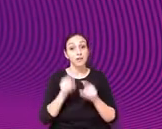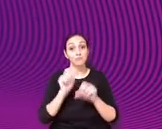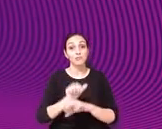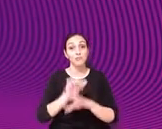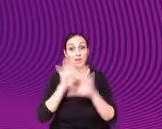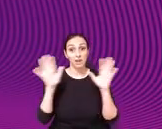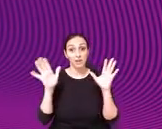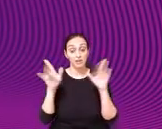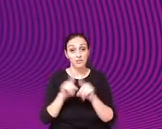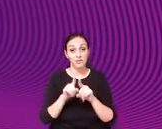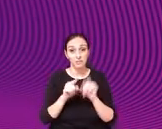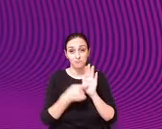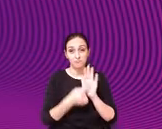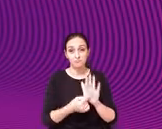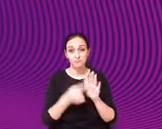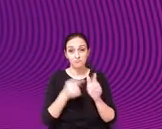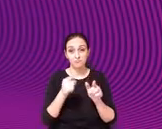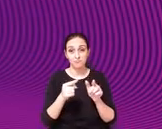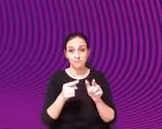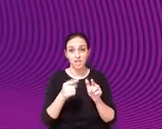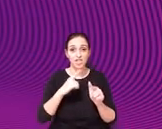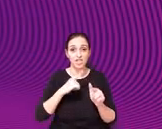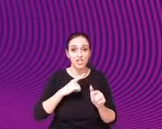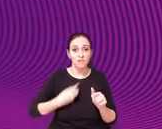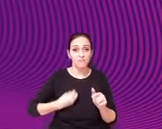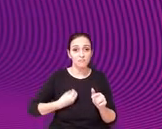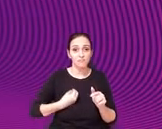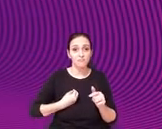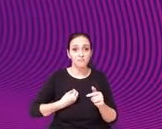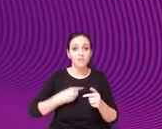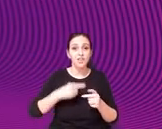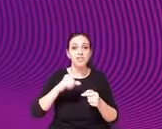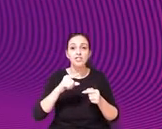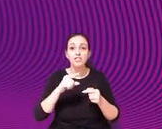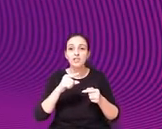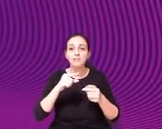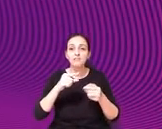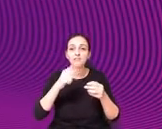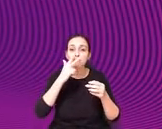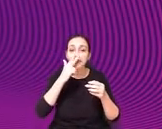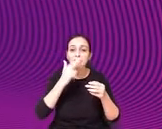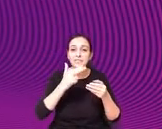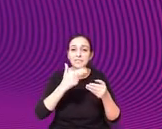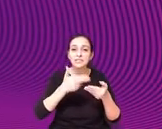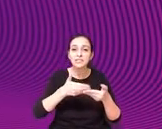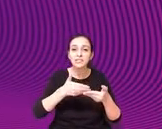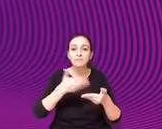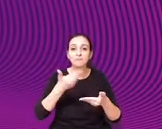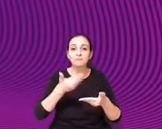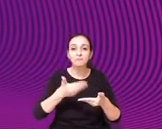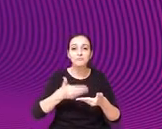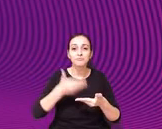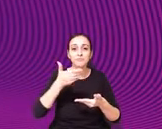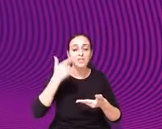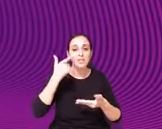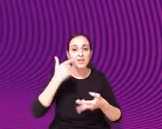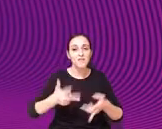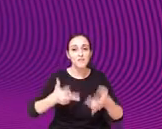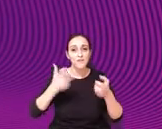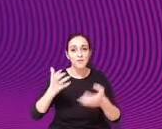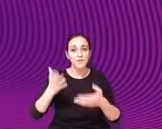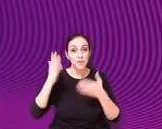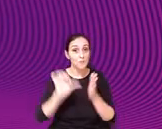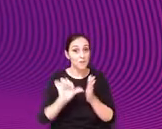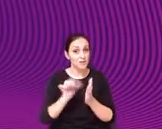a demonstração de a presença de uma banda moderadora, o que poderia, talvez, ao ver esse eco pela primeira vez,